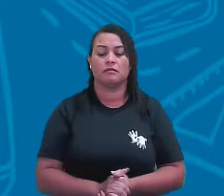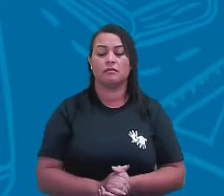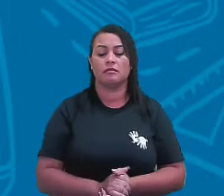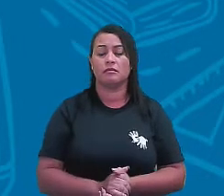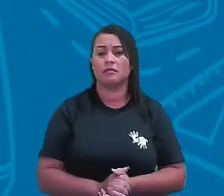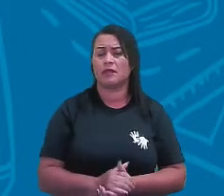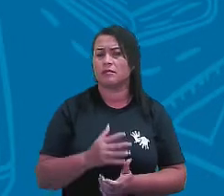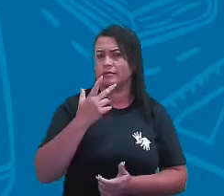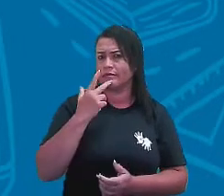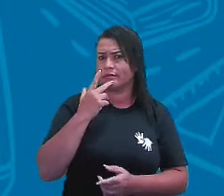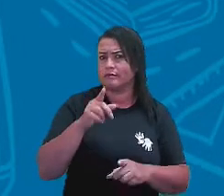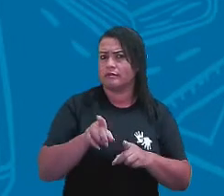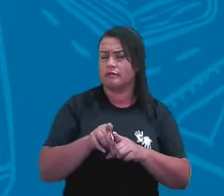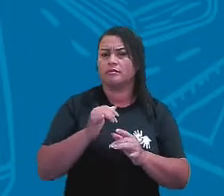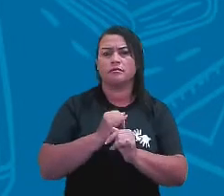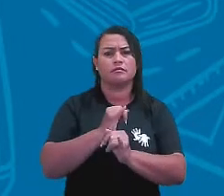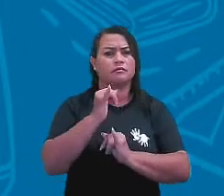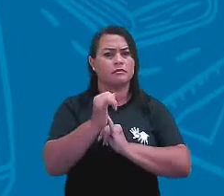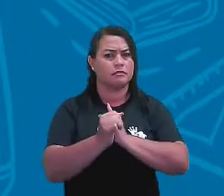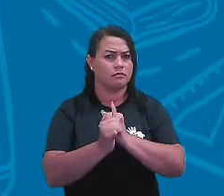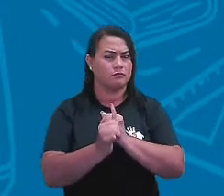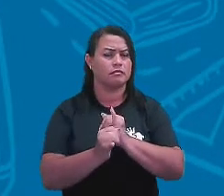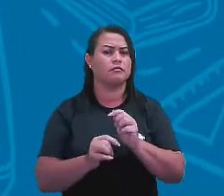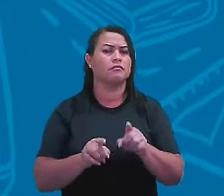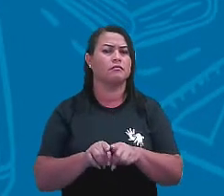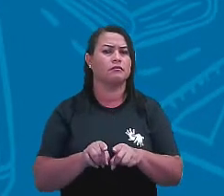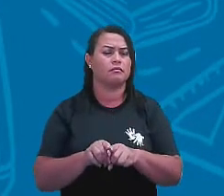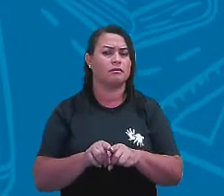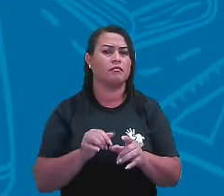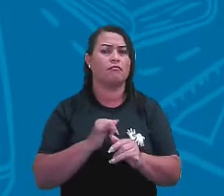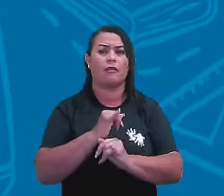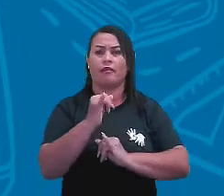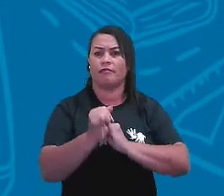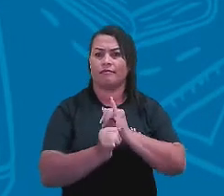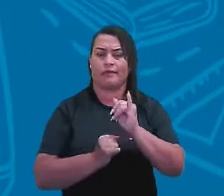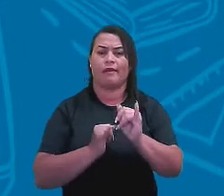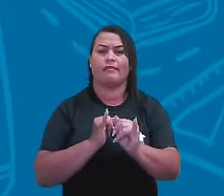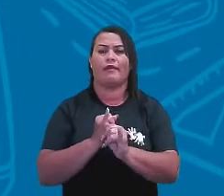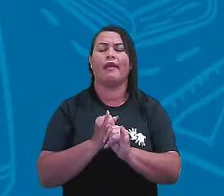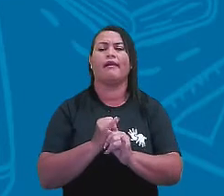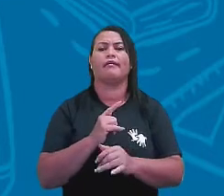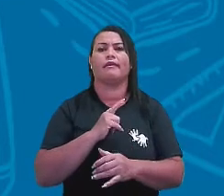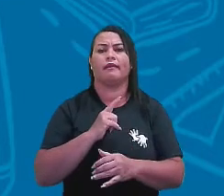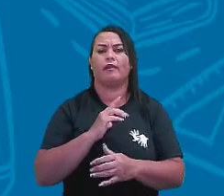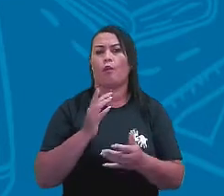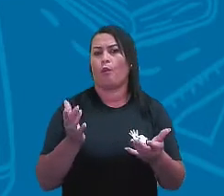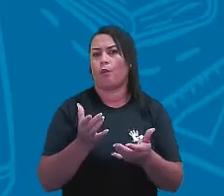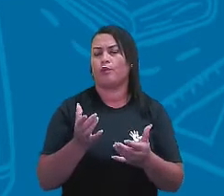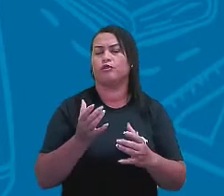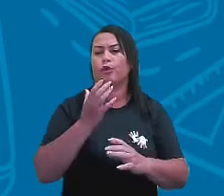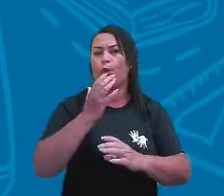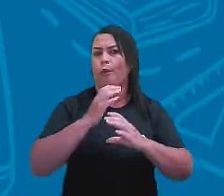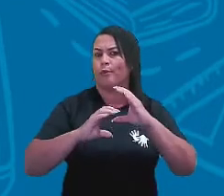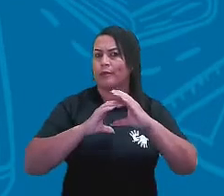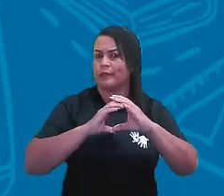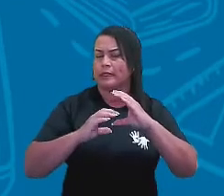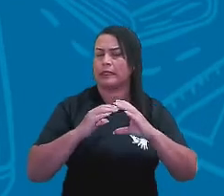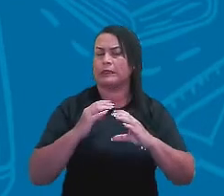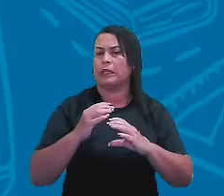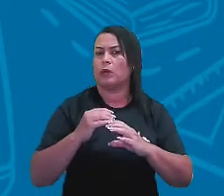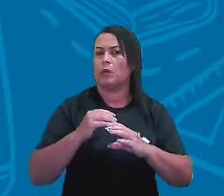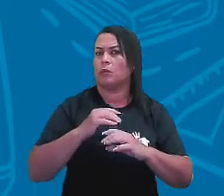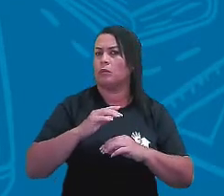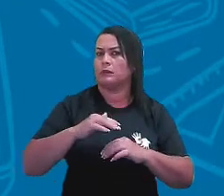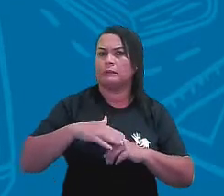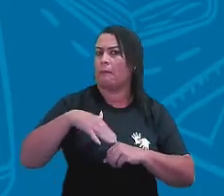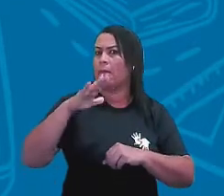por falar em internet, que hoje é um âmbito, um meio de comunicação ali que está sendo muito usado,